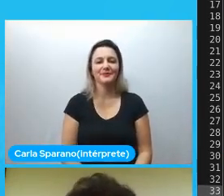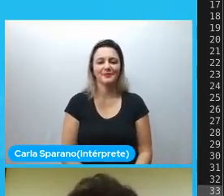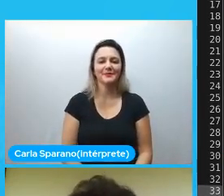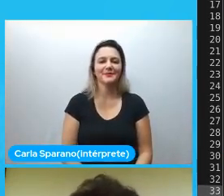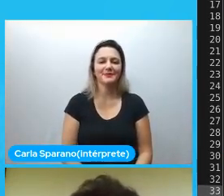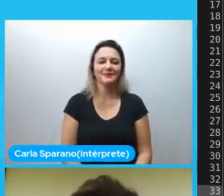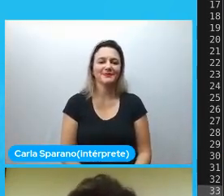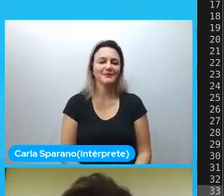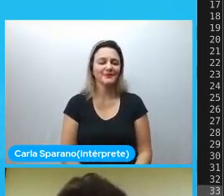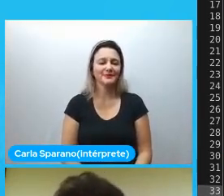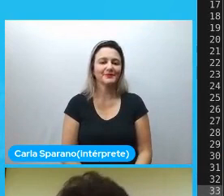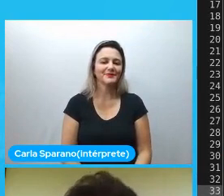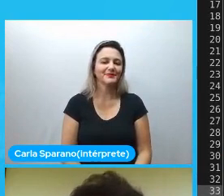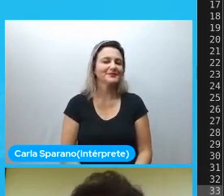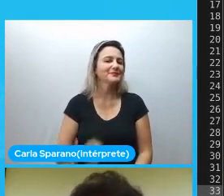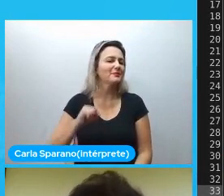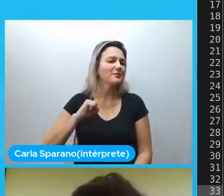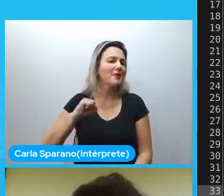Pum.